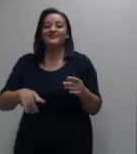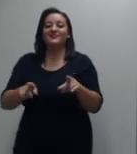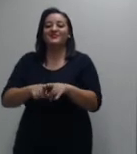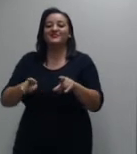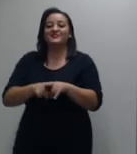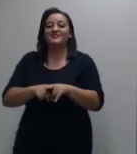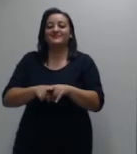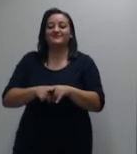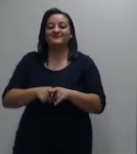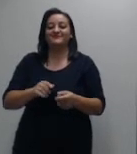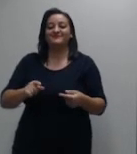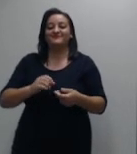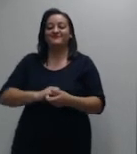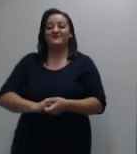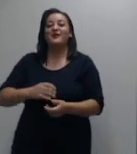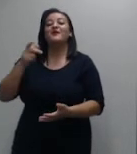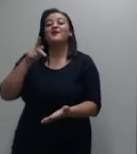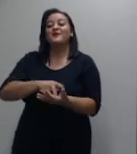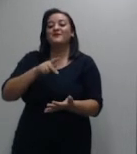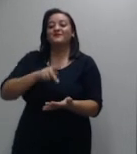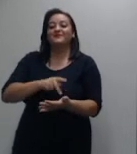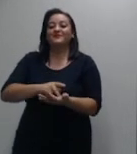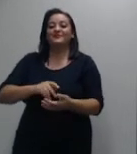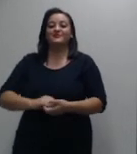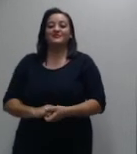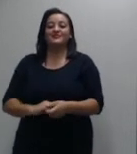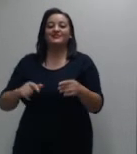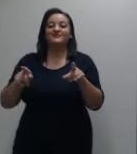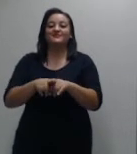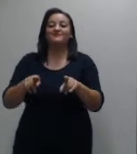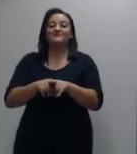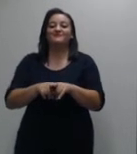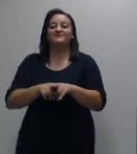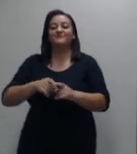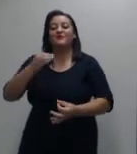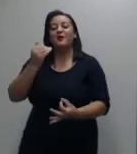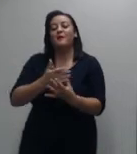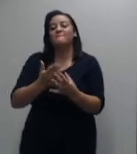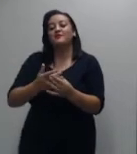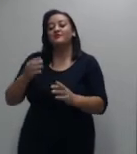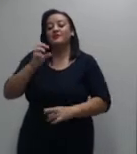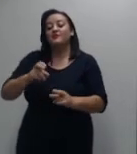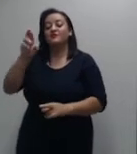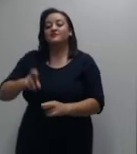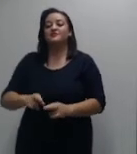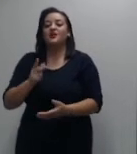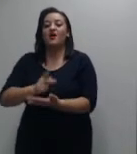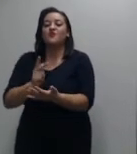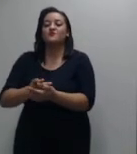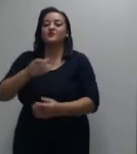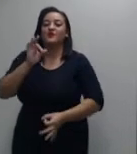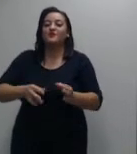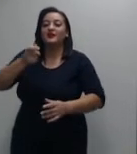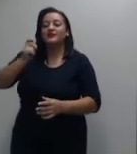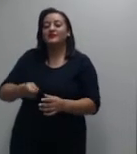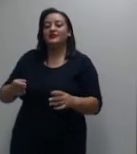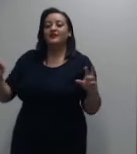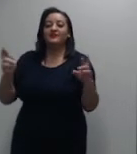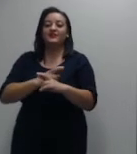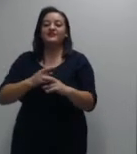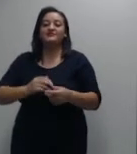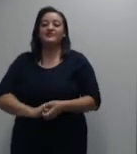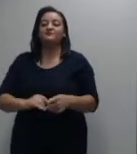não lá ou realmente se reconhecer interesse processual da parte acredita homologação de sentença estrangeira no tocante